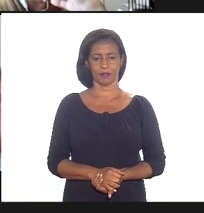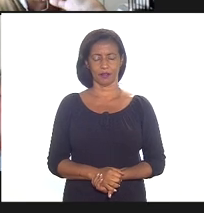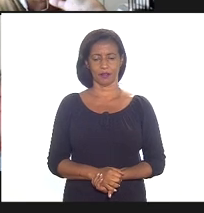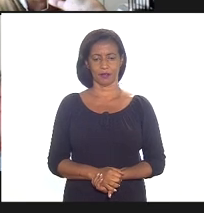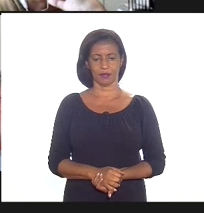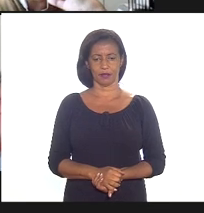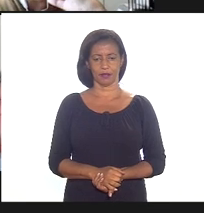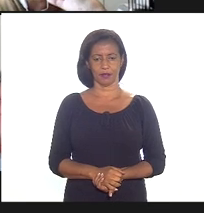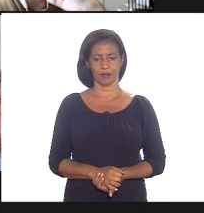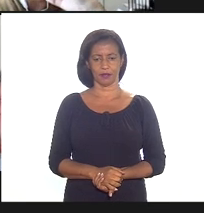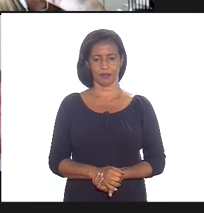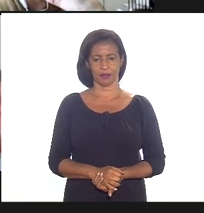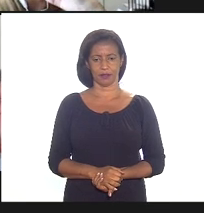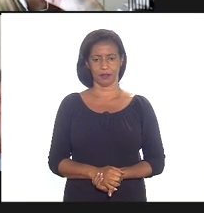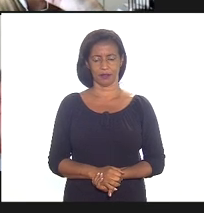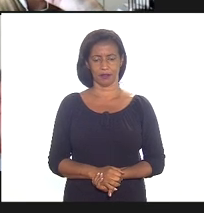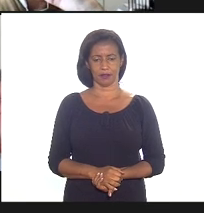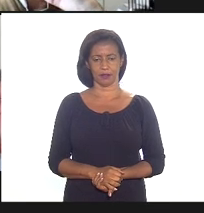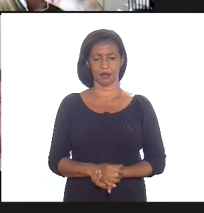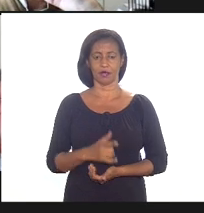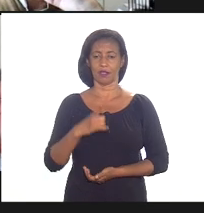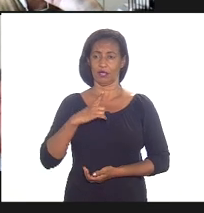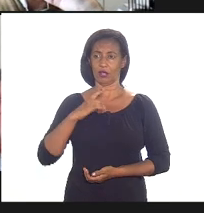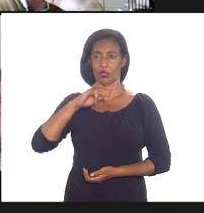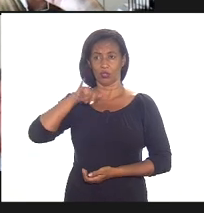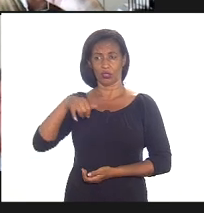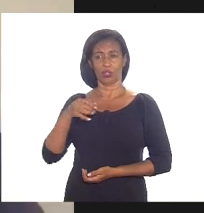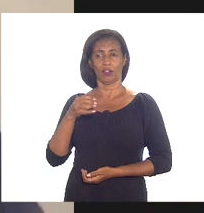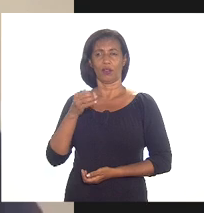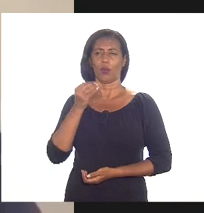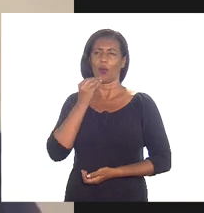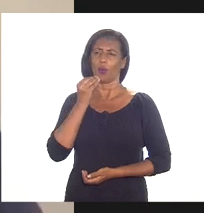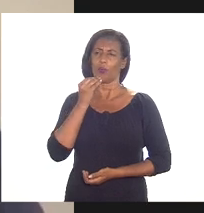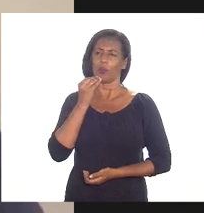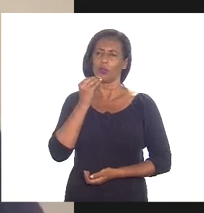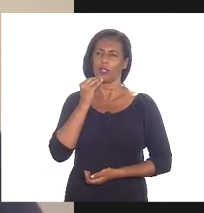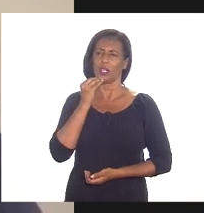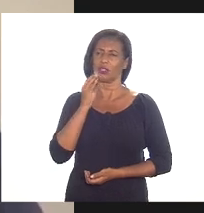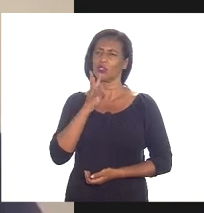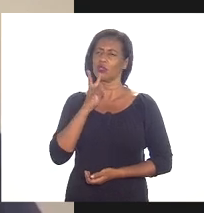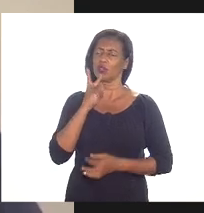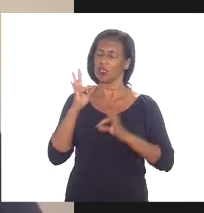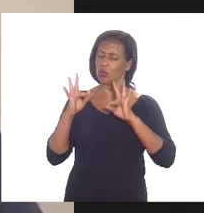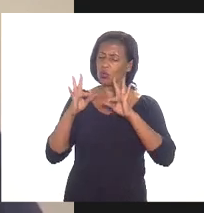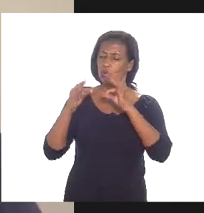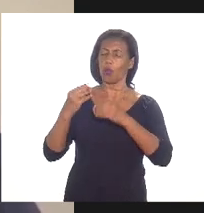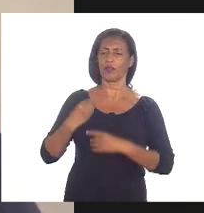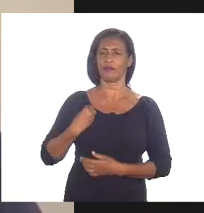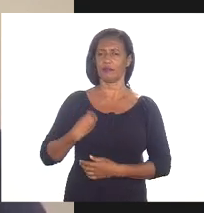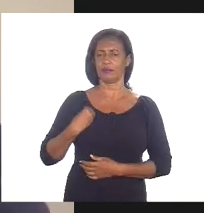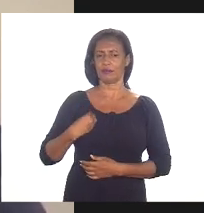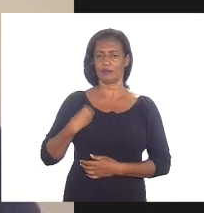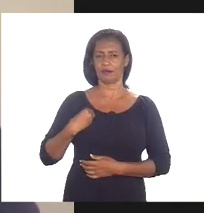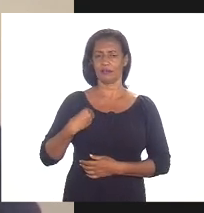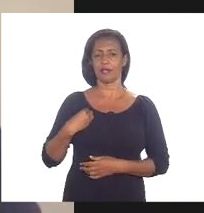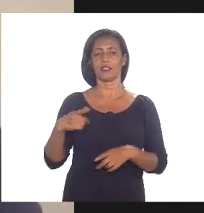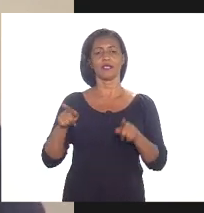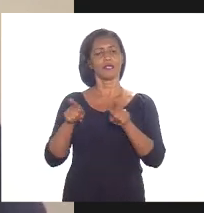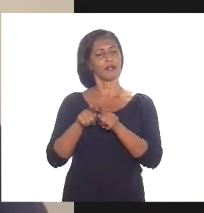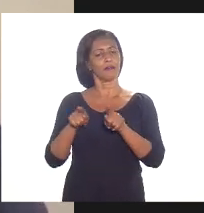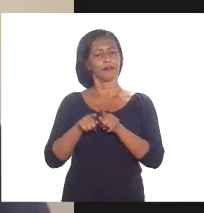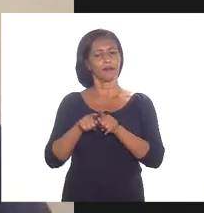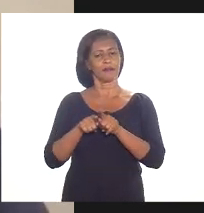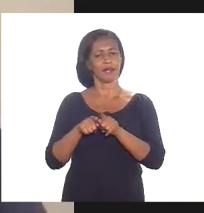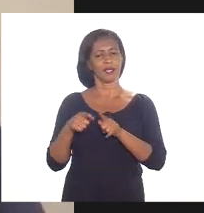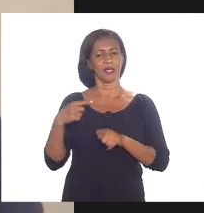Voto favorável. Tive a oportunidade de conhecer toda a trajetória do deputado Noel de Carvalho. Além de ser